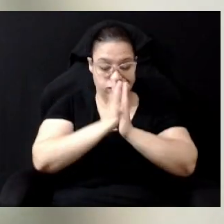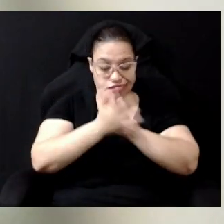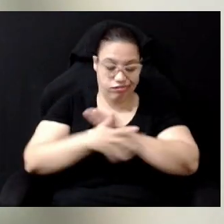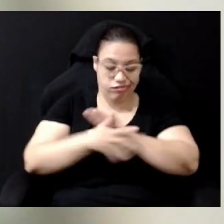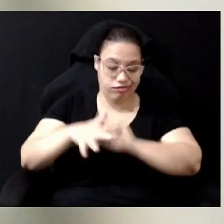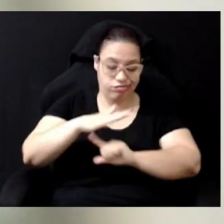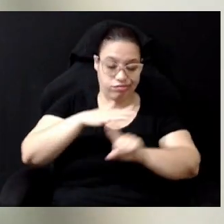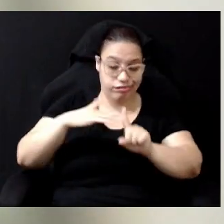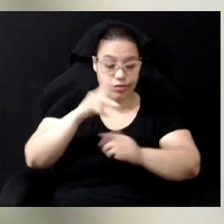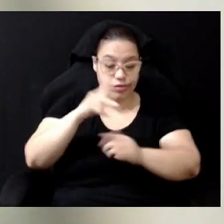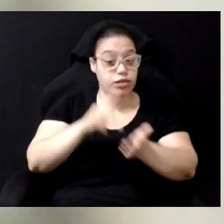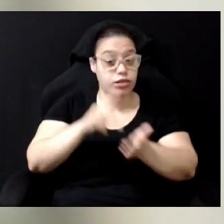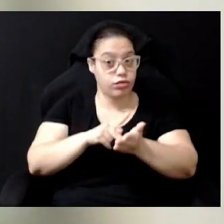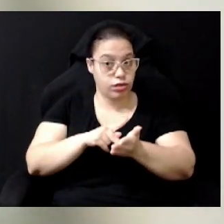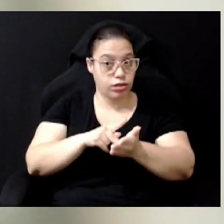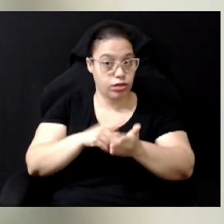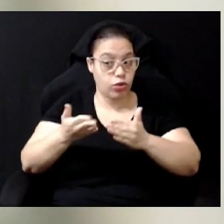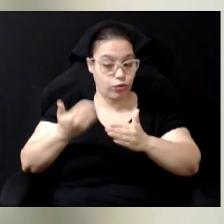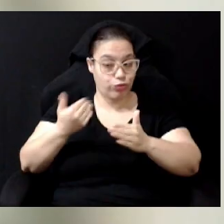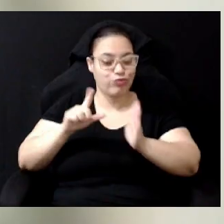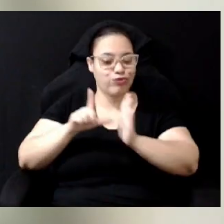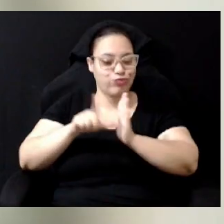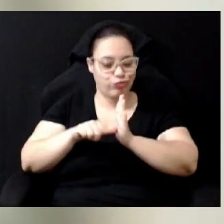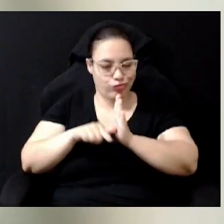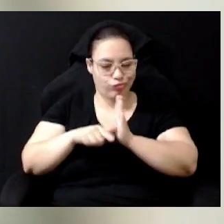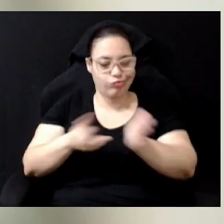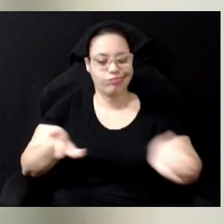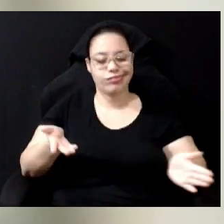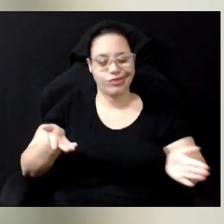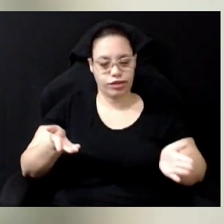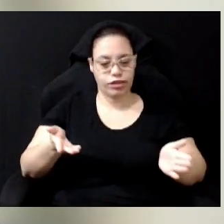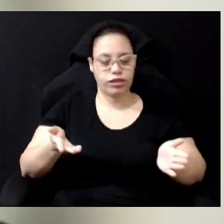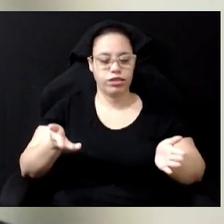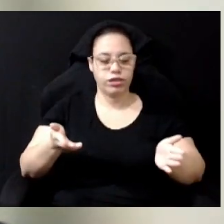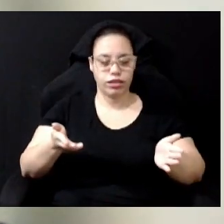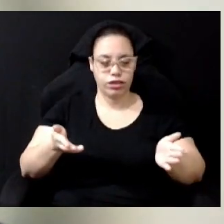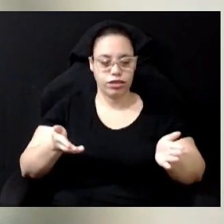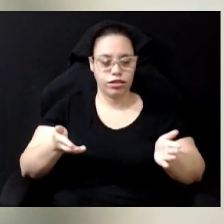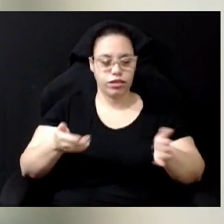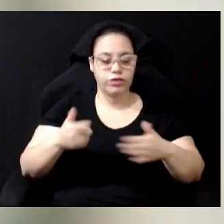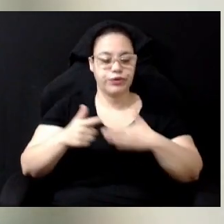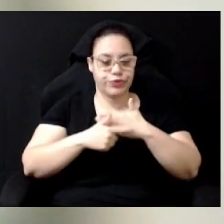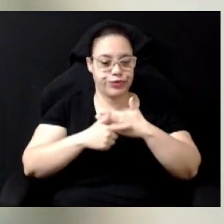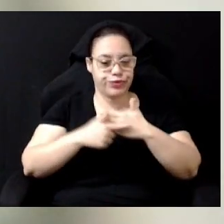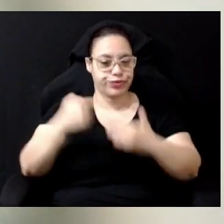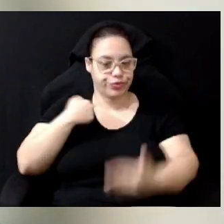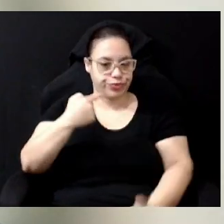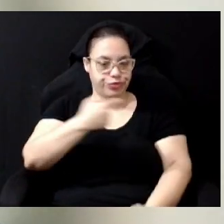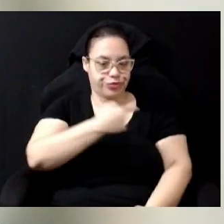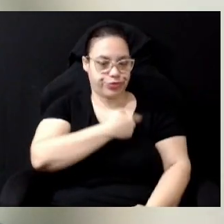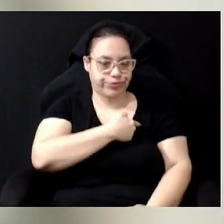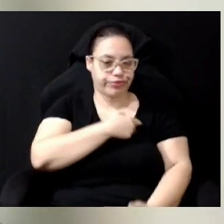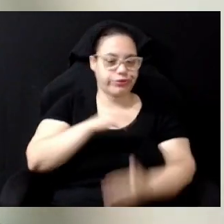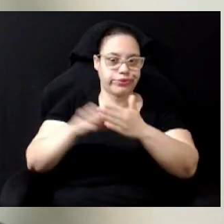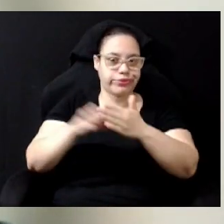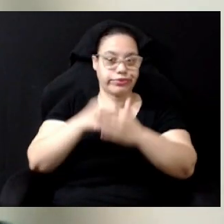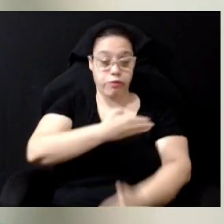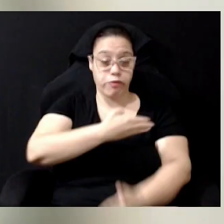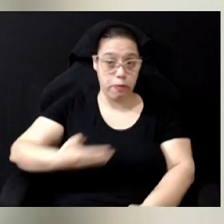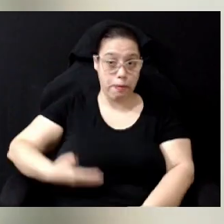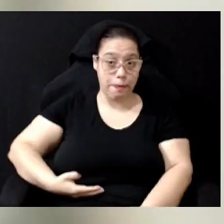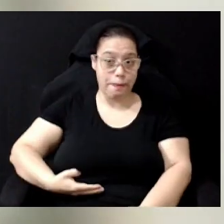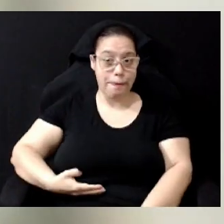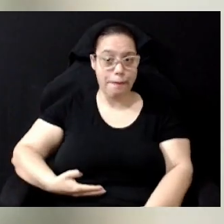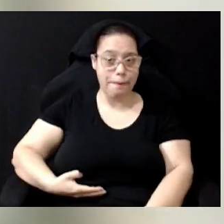na verdade, está correndo atrás do atraso. Então, acho que é um papel nosso como empresa pública, né, e como